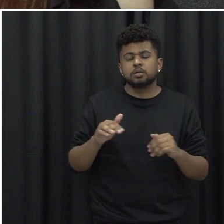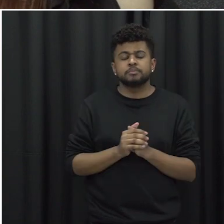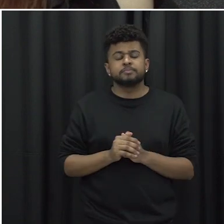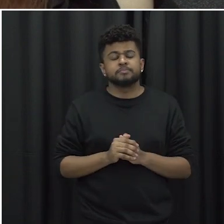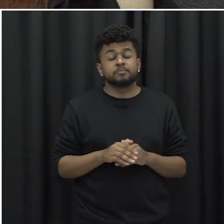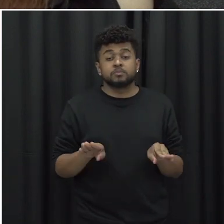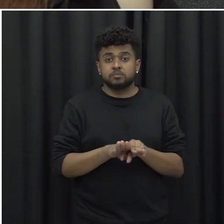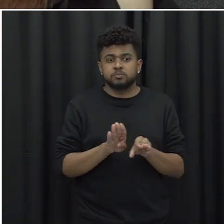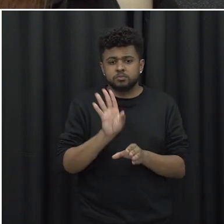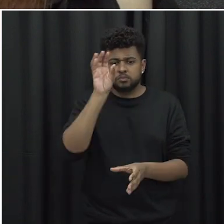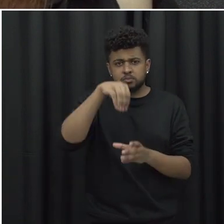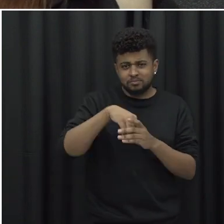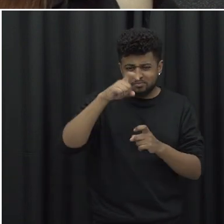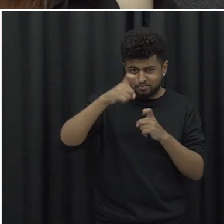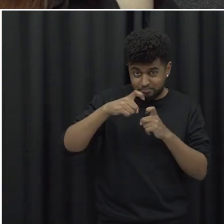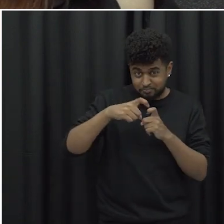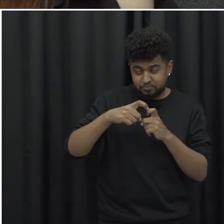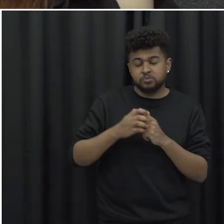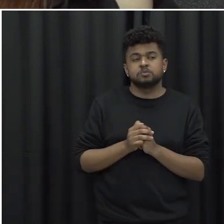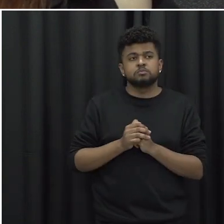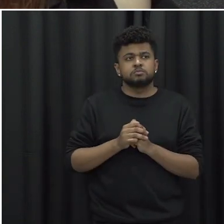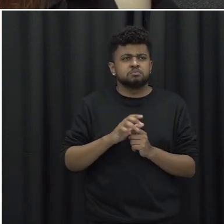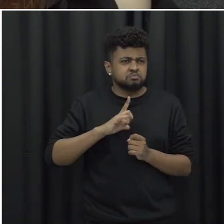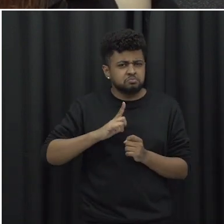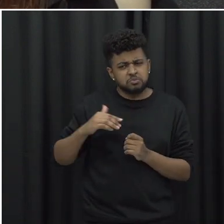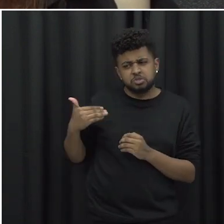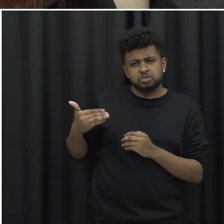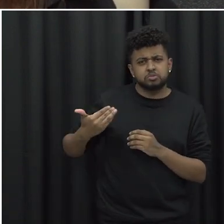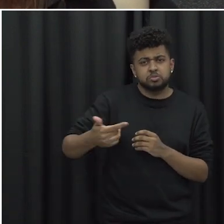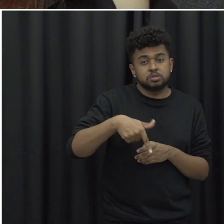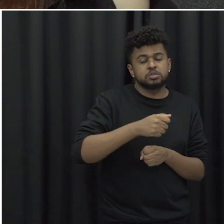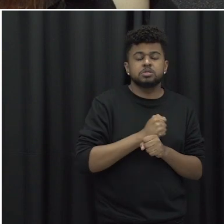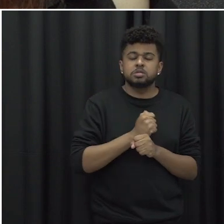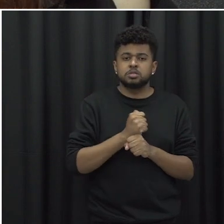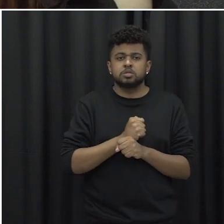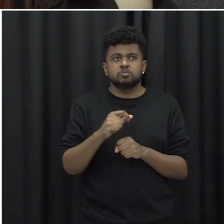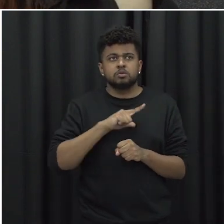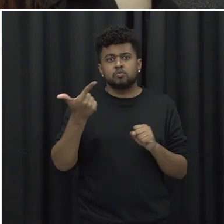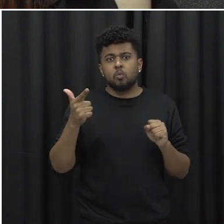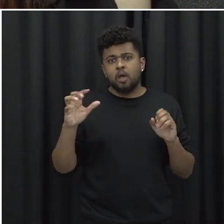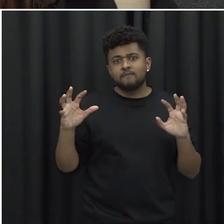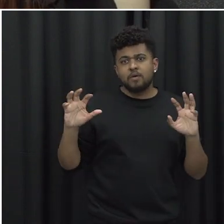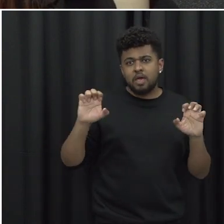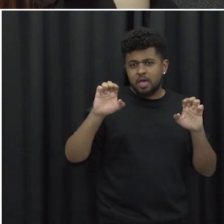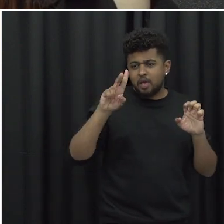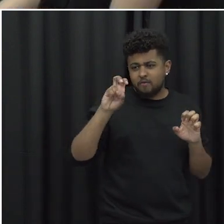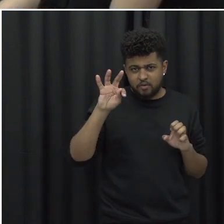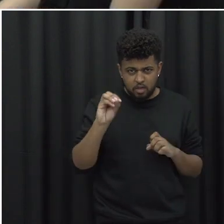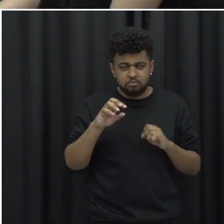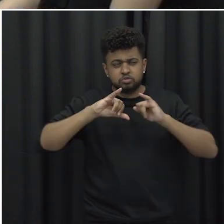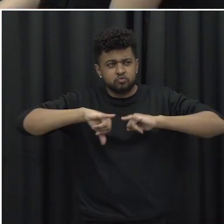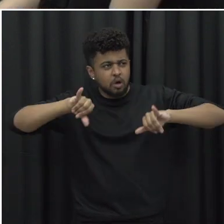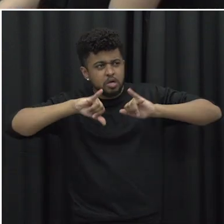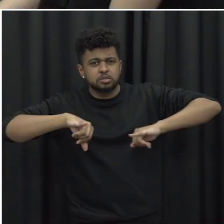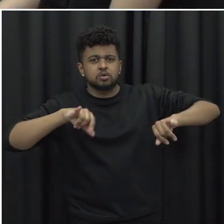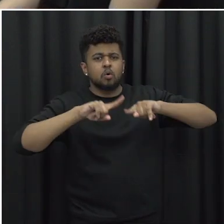um evento sobre a divulgação e sobre produto abaixo de canabidiol e teve um número bem grande